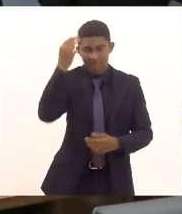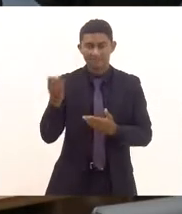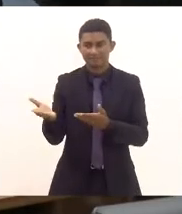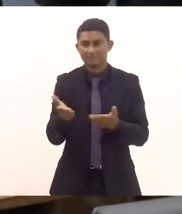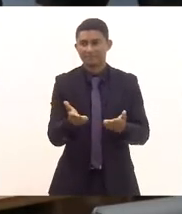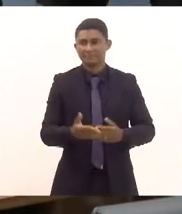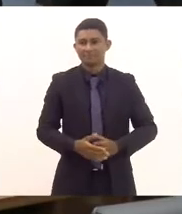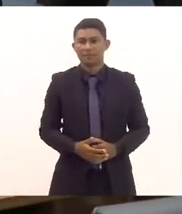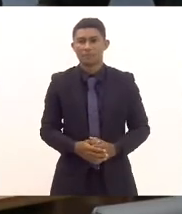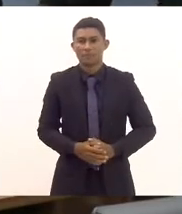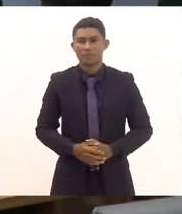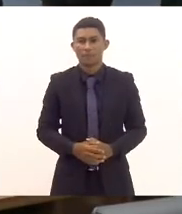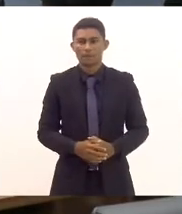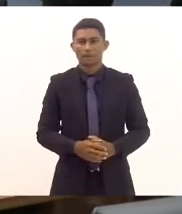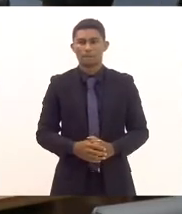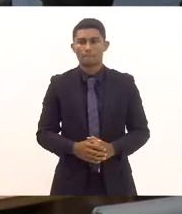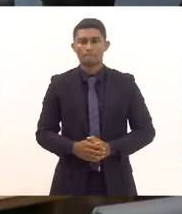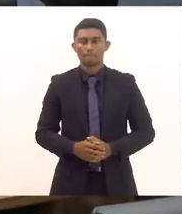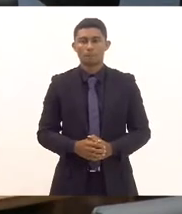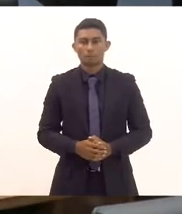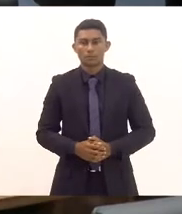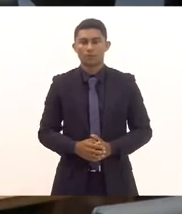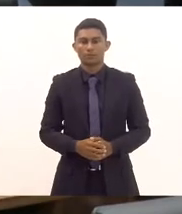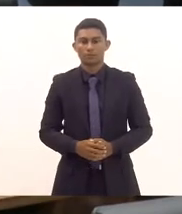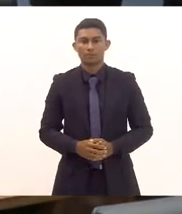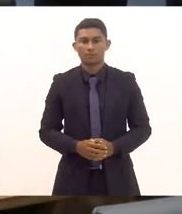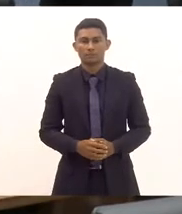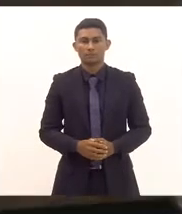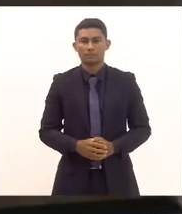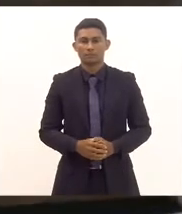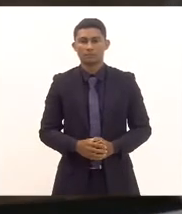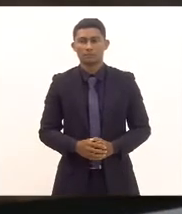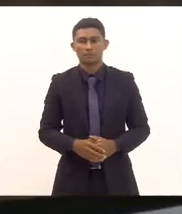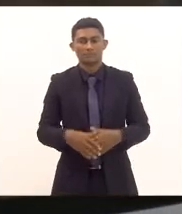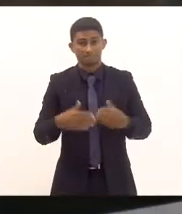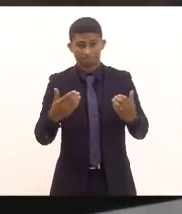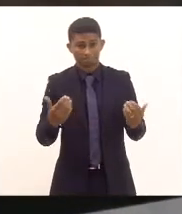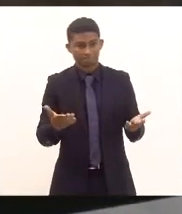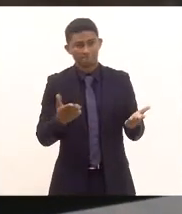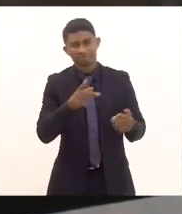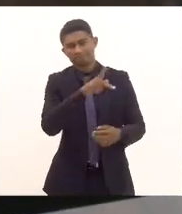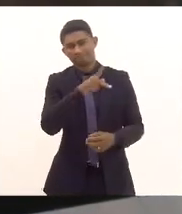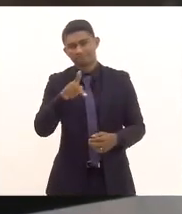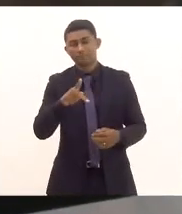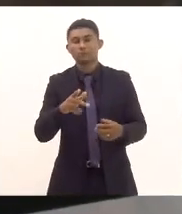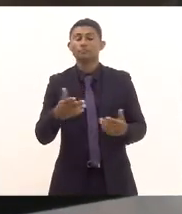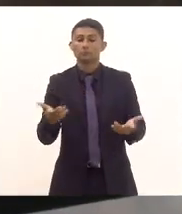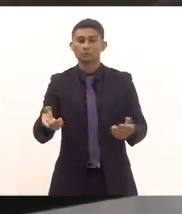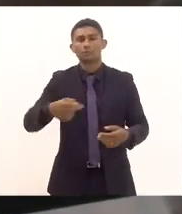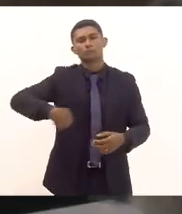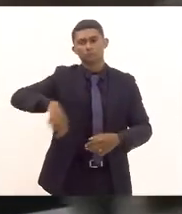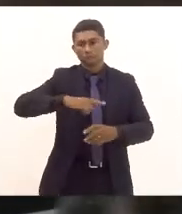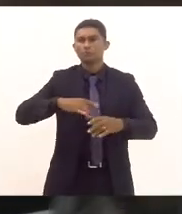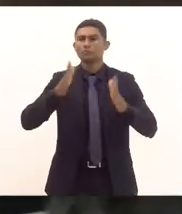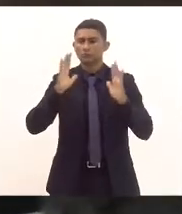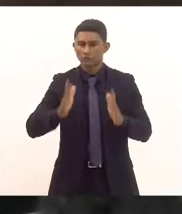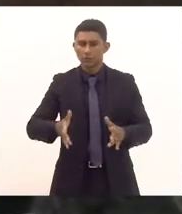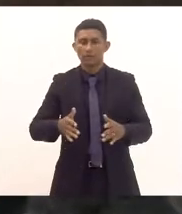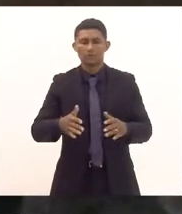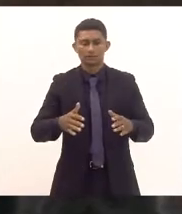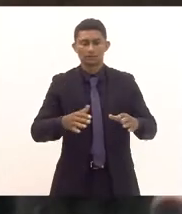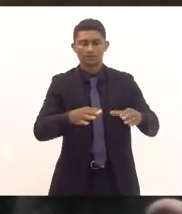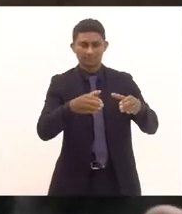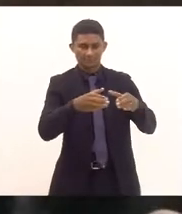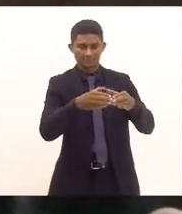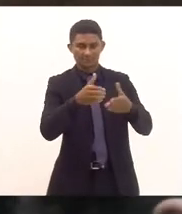o estado Márcio para checos o presidente nós já informamos a nossa Assessoria